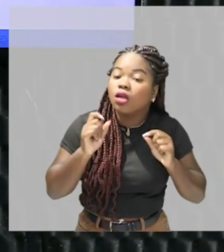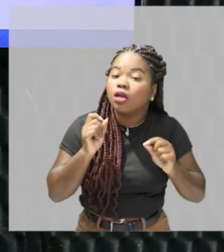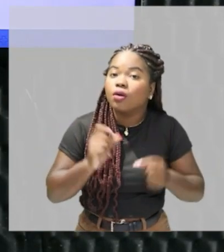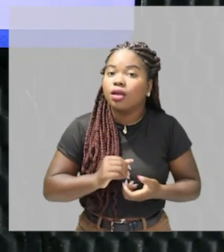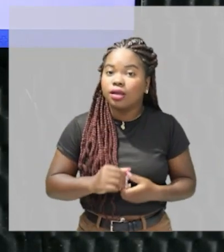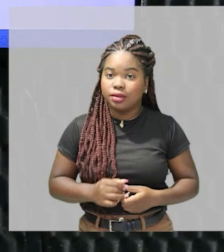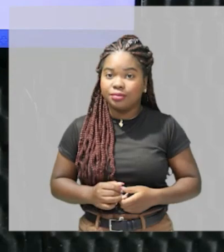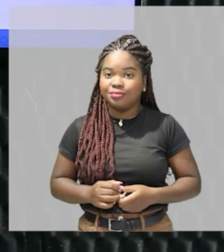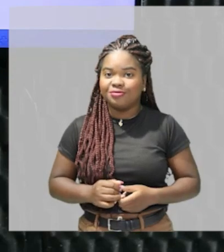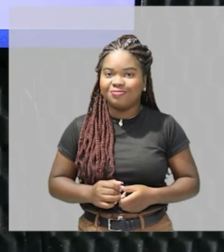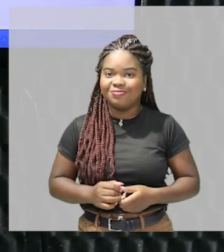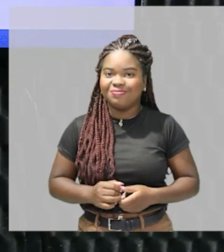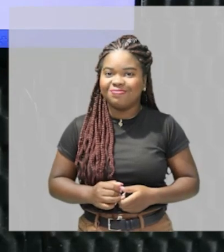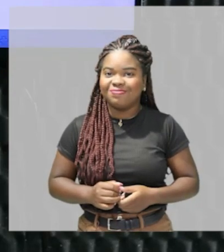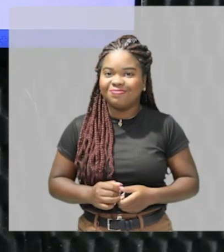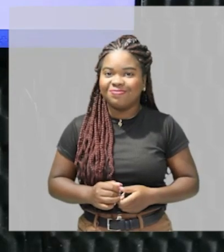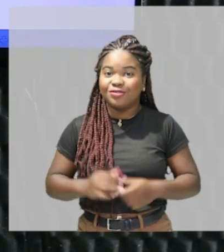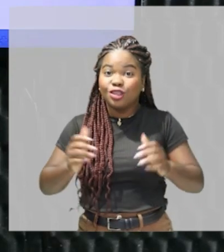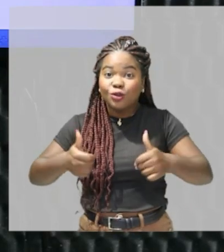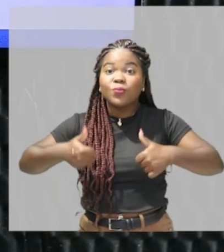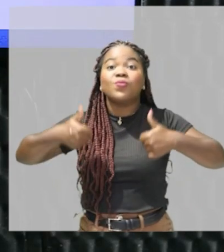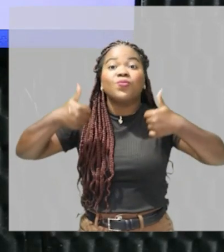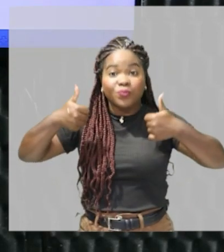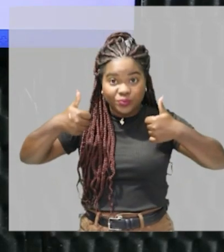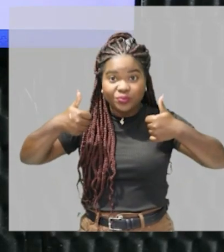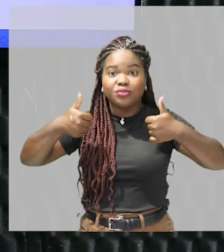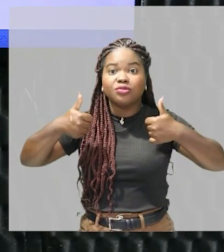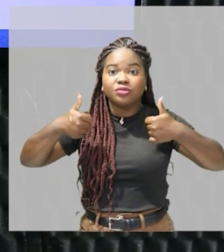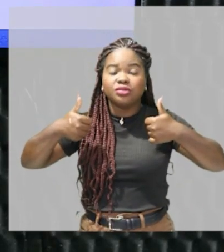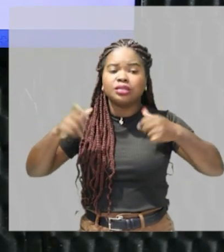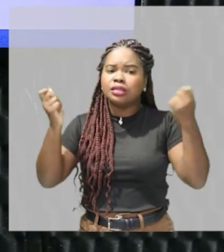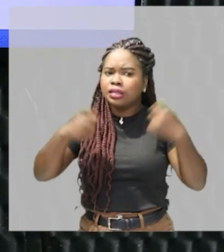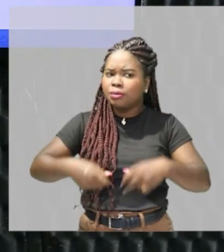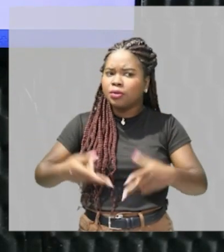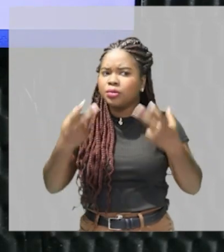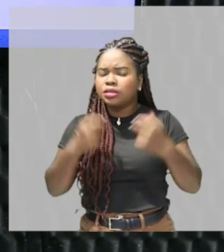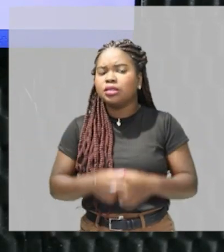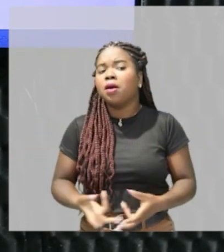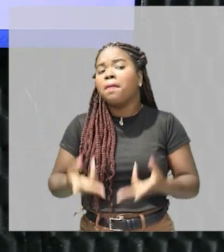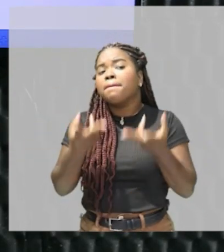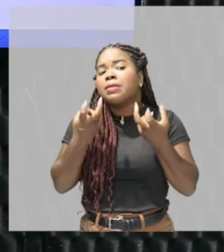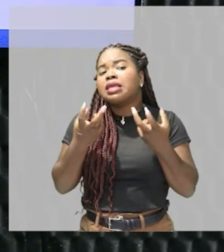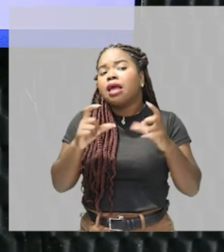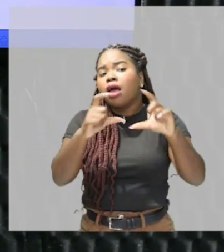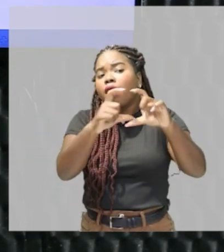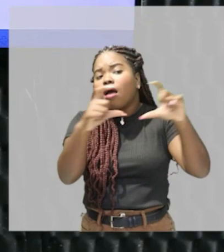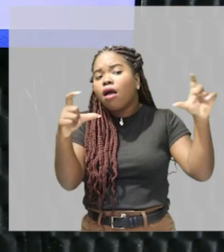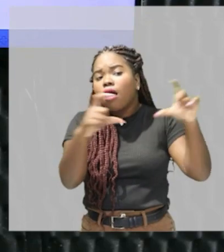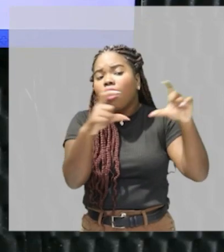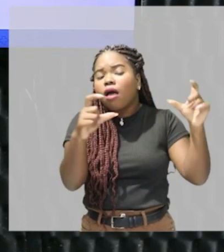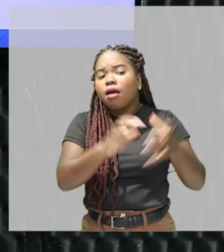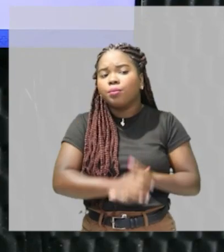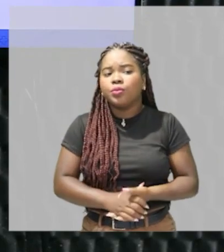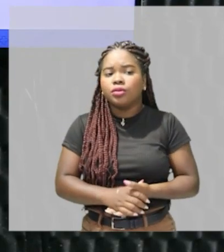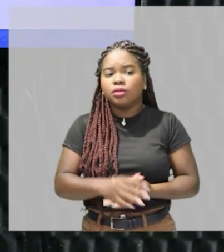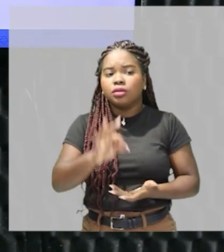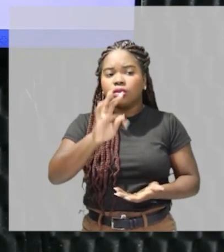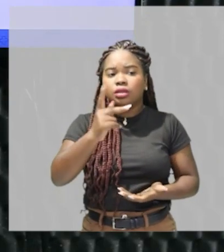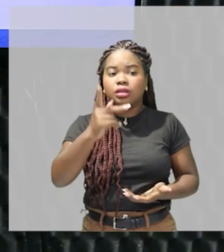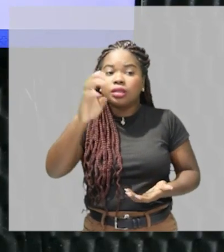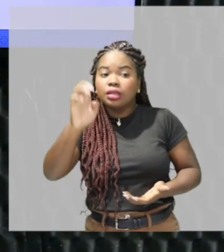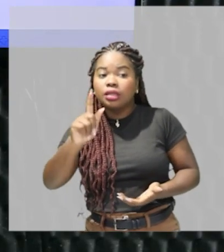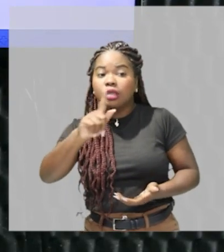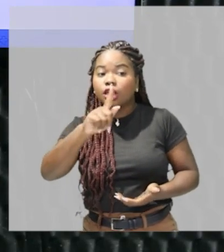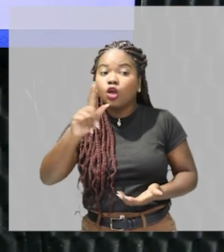na vantagem. Então, olha nesse parágrafo aqui como ele começa. The good news, quer dizer, a